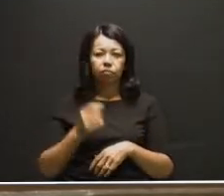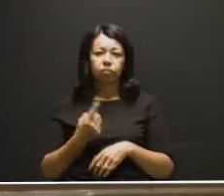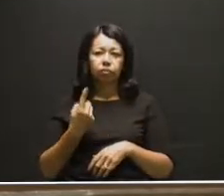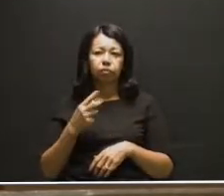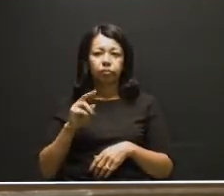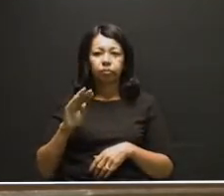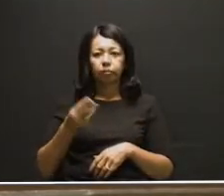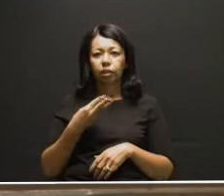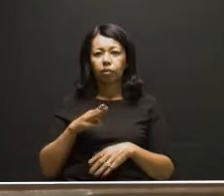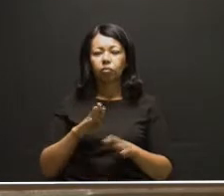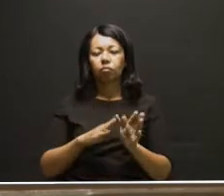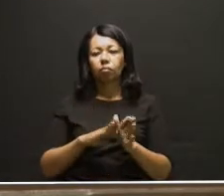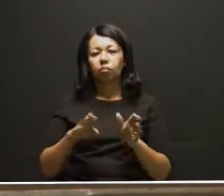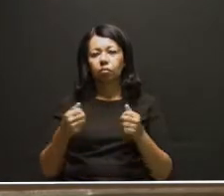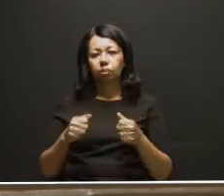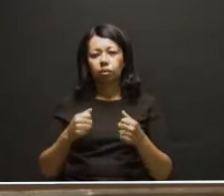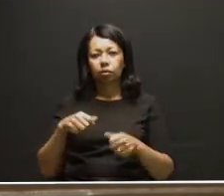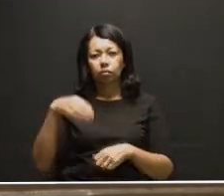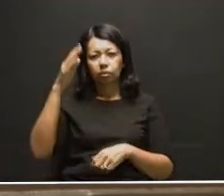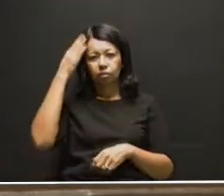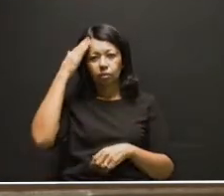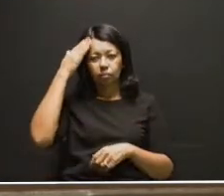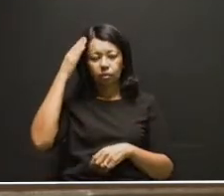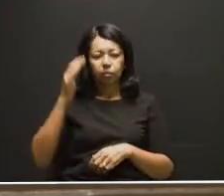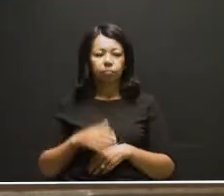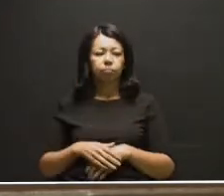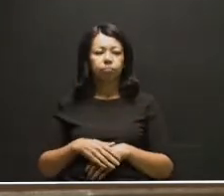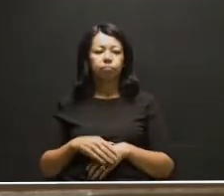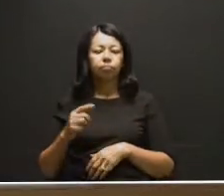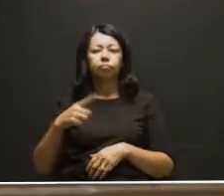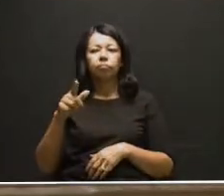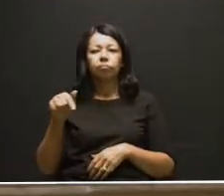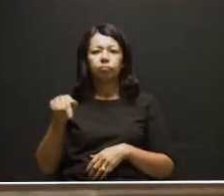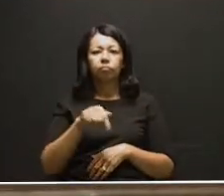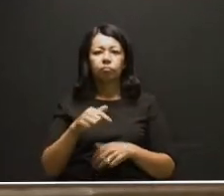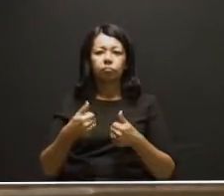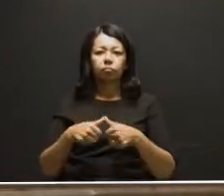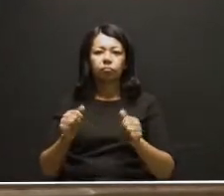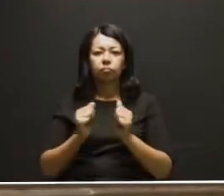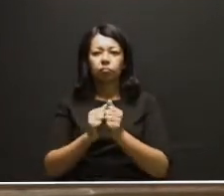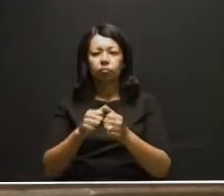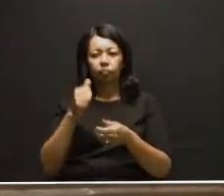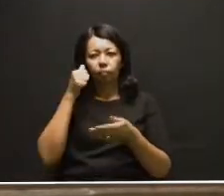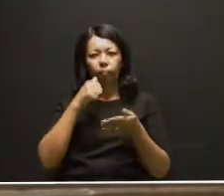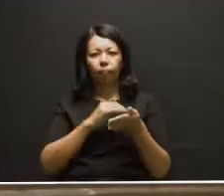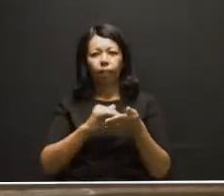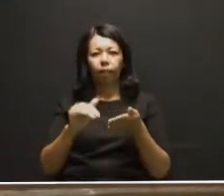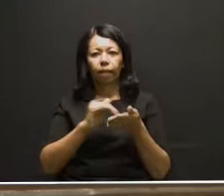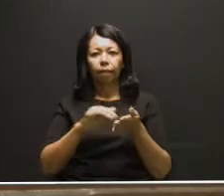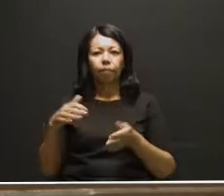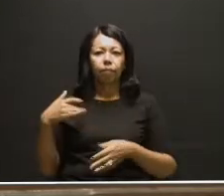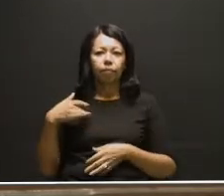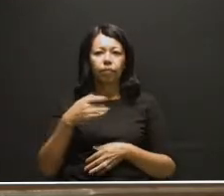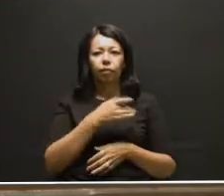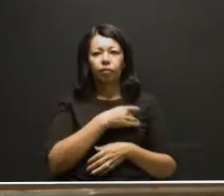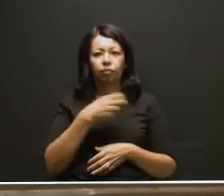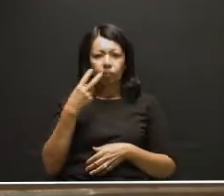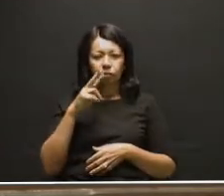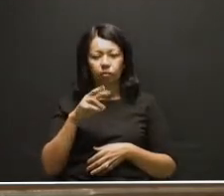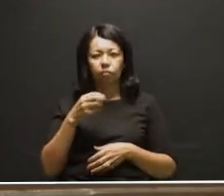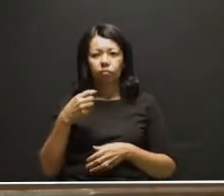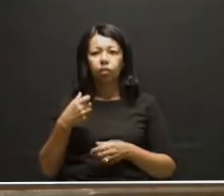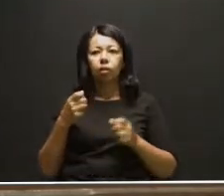milhão todos têm que saber semana que vem vereador eu estarei junto com a secretária de saúde verificando para onde foi os